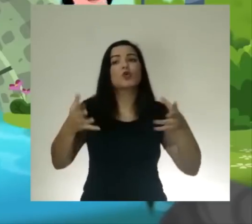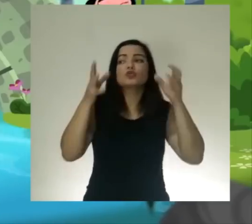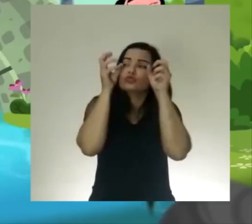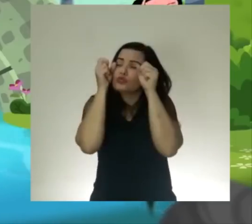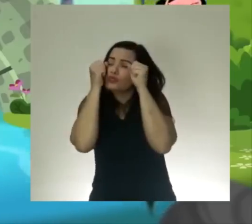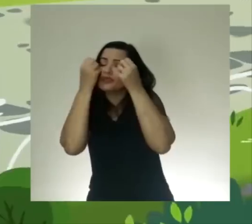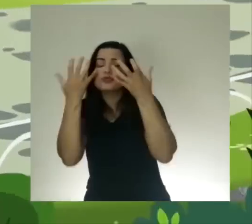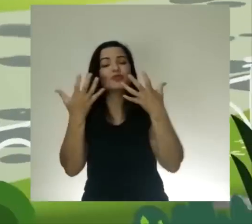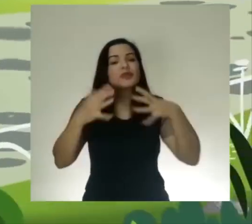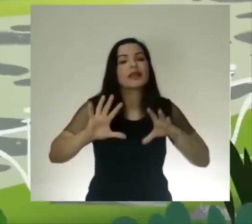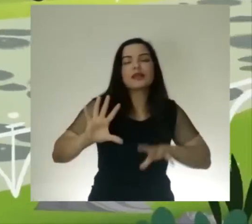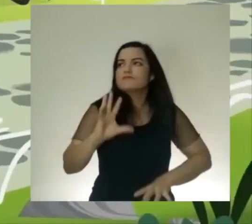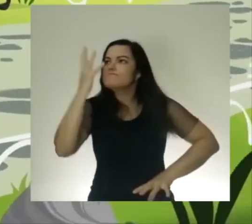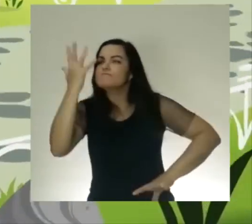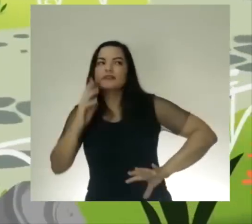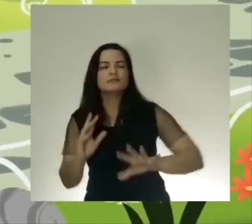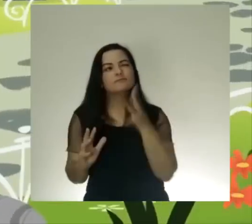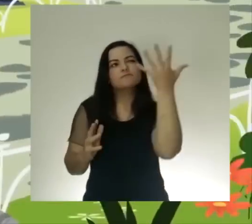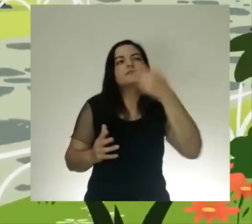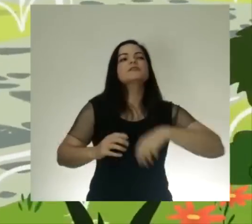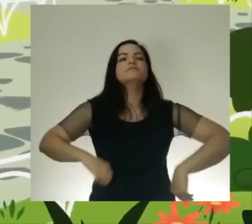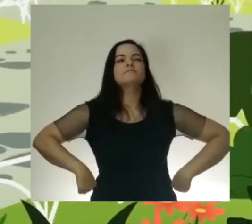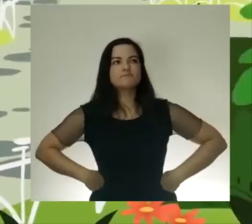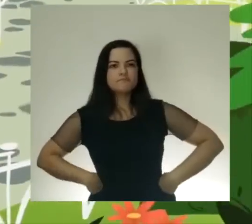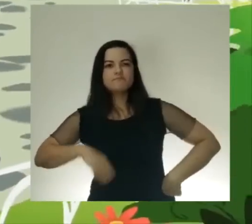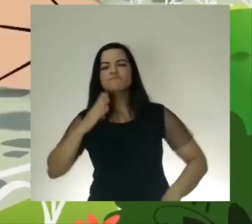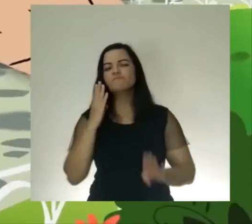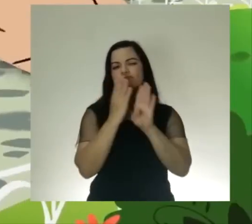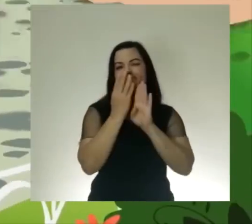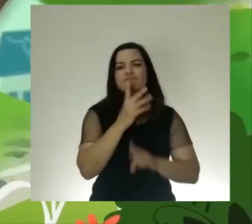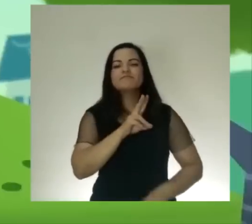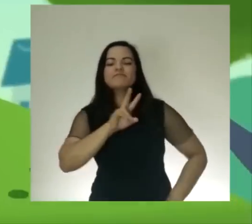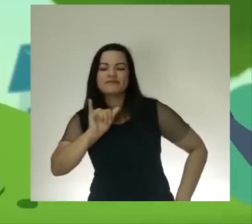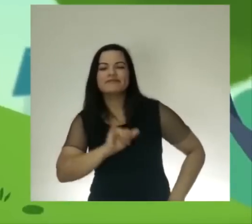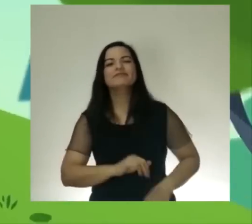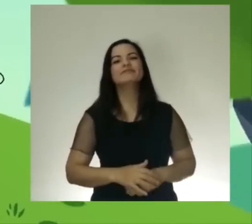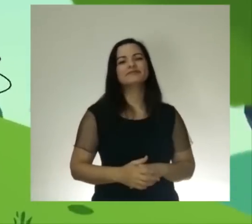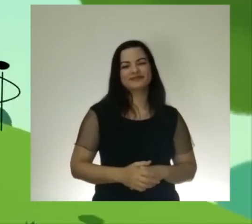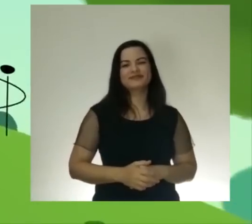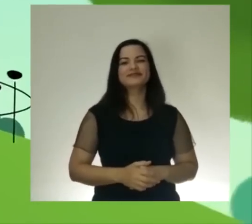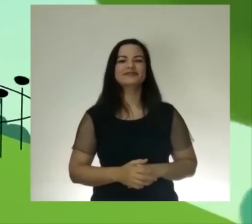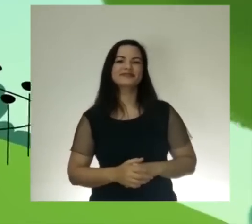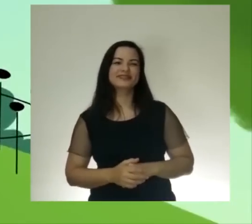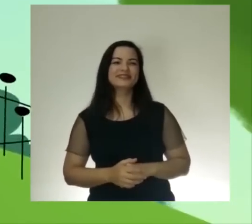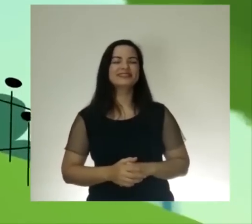tá acontecendo eu vou descobrir.